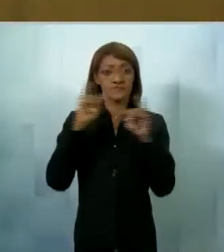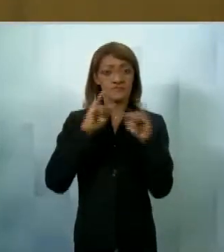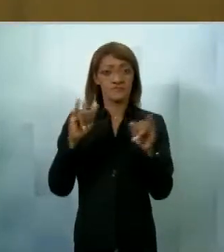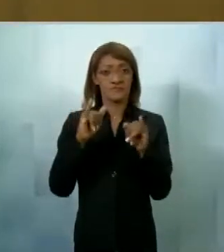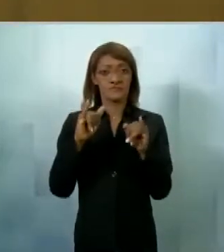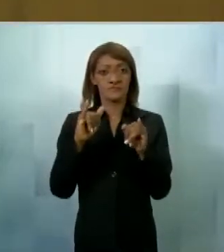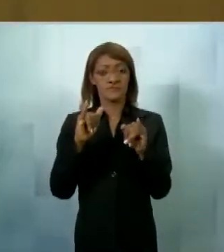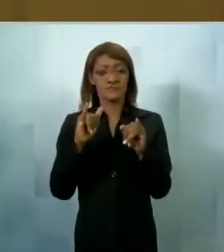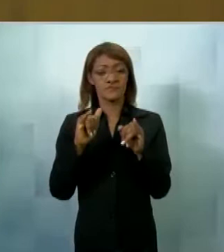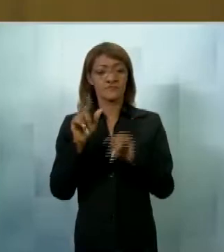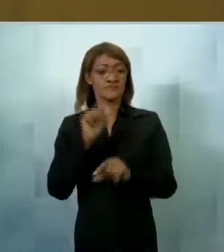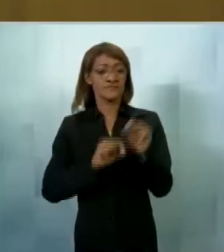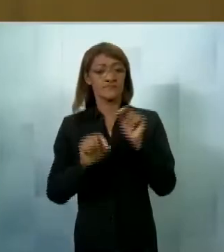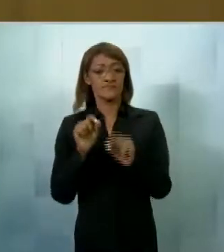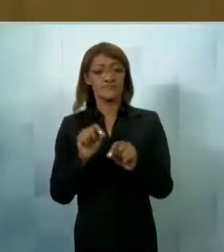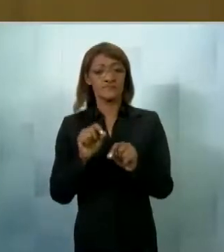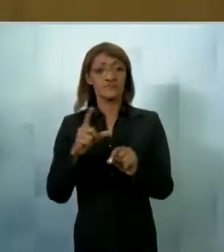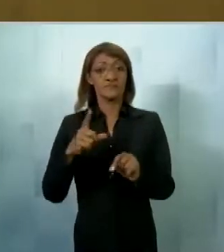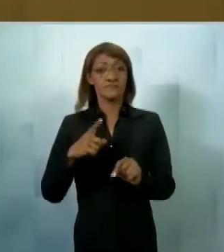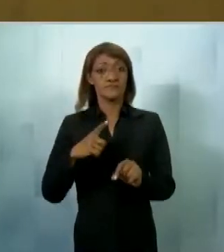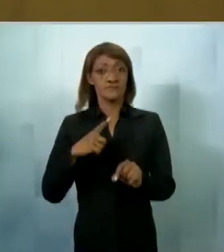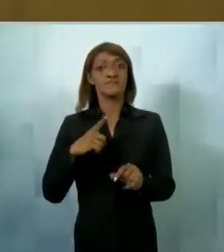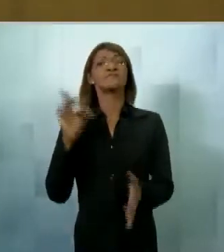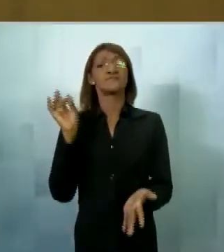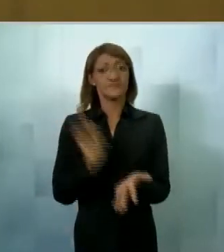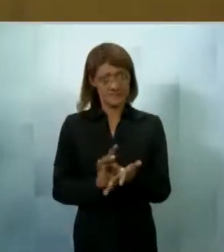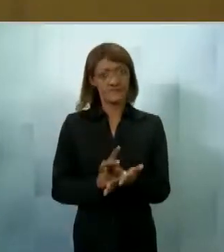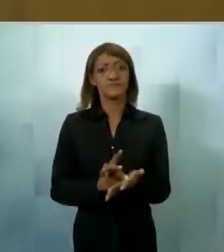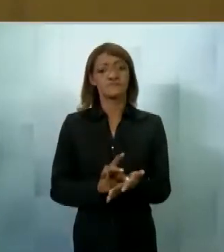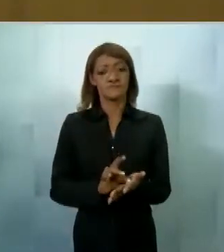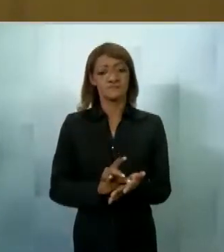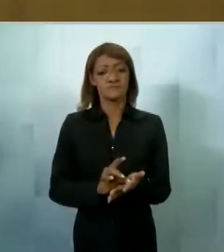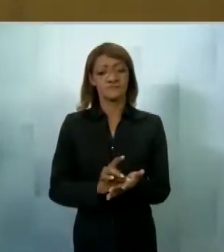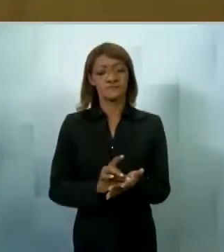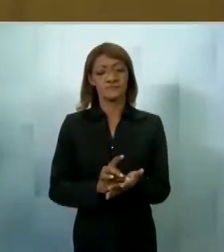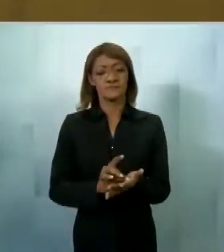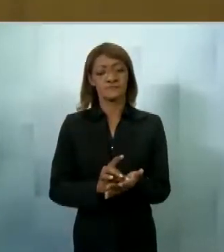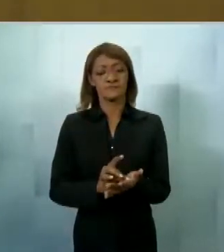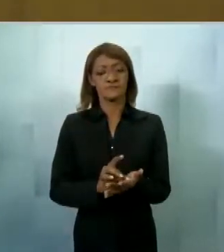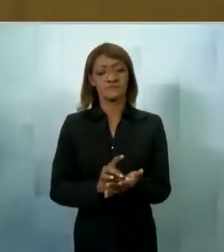apurando de que trata-se de um crime de fato